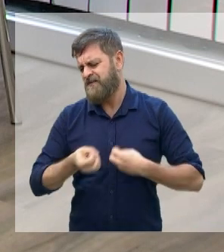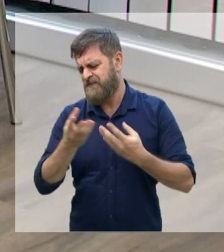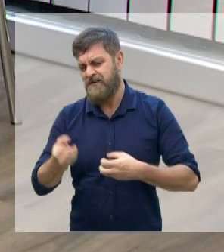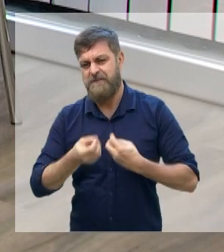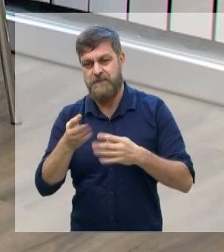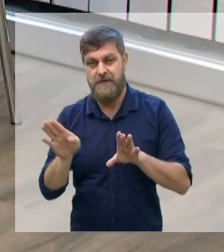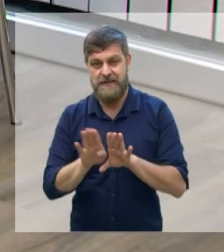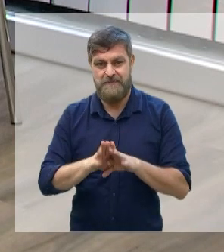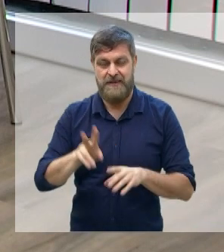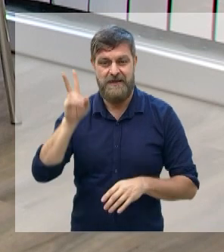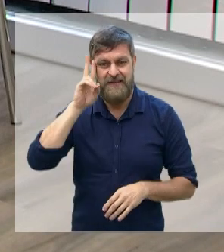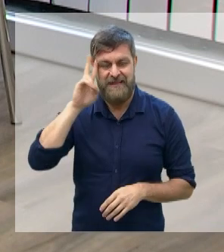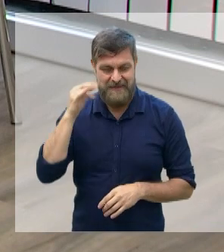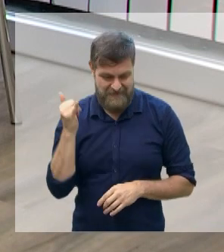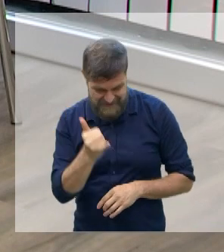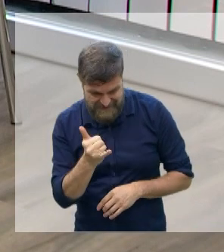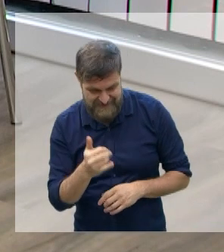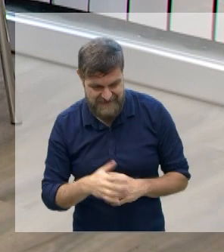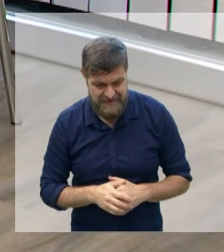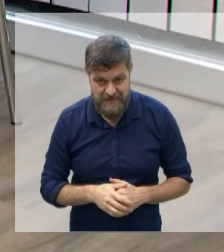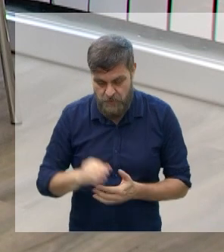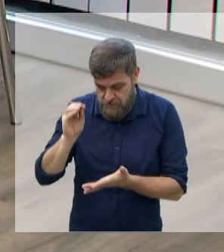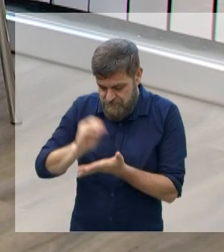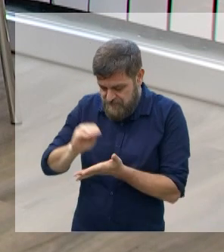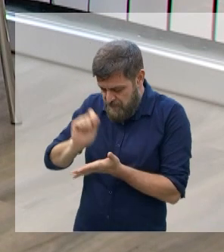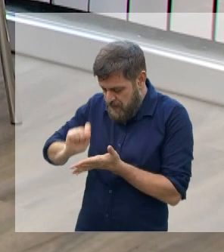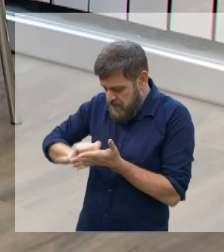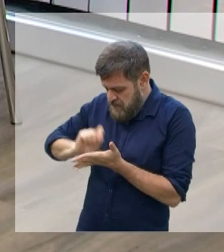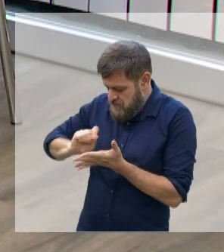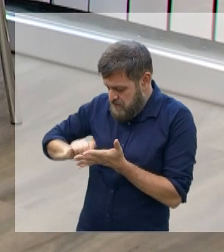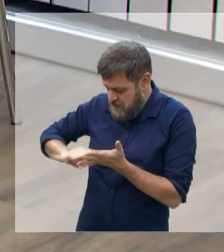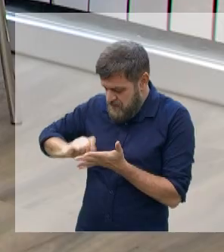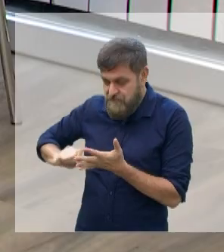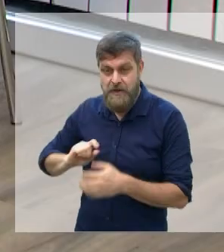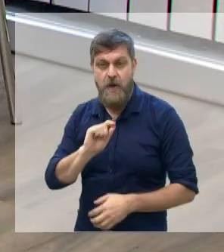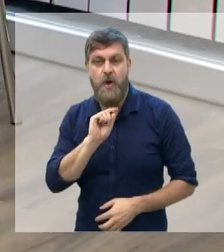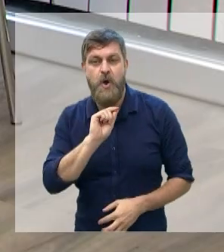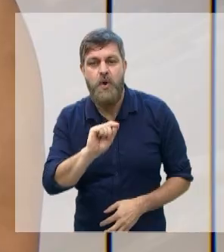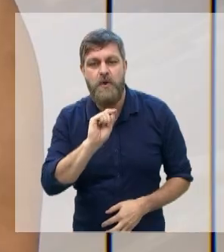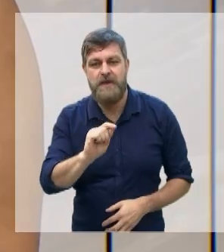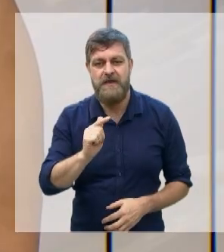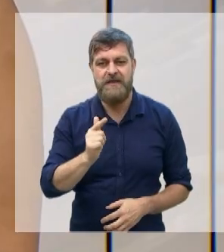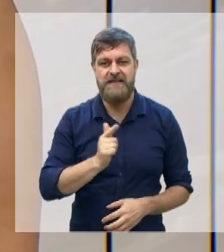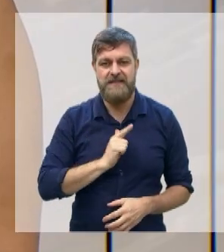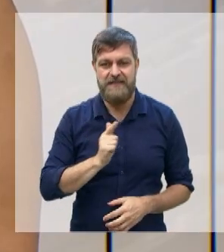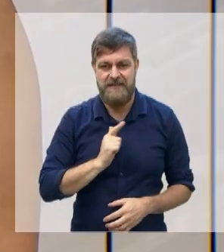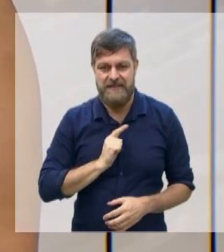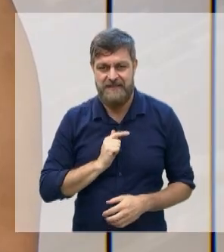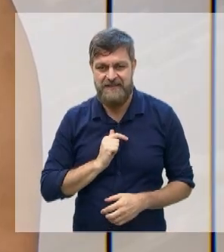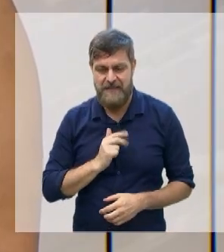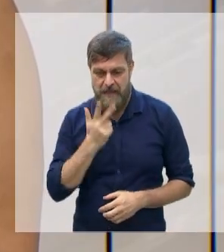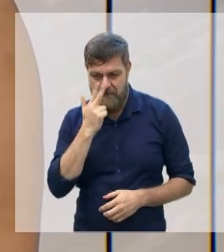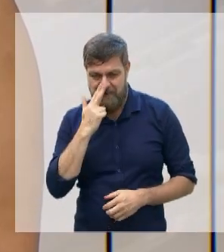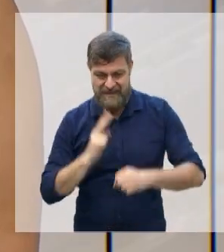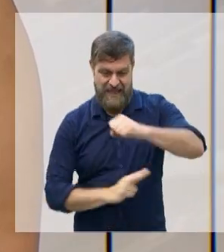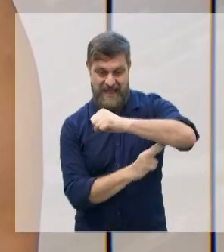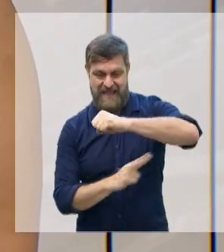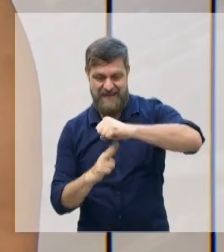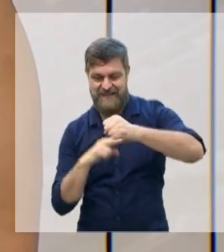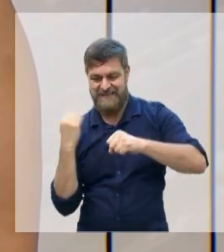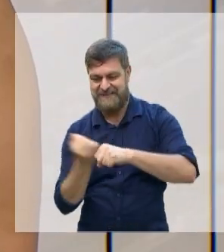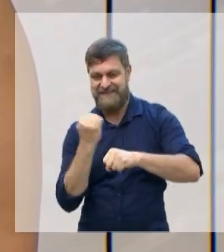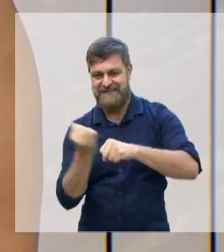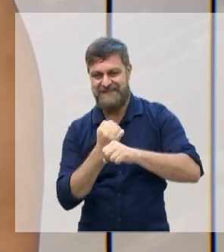quando o senhor menciona eu até nós é aqui que o senhor fala que são a aaa as obras de arte né isto